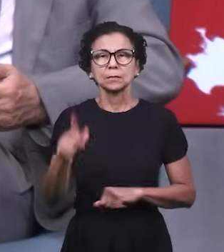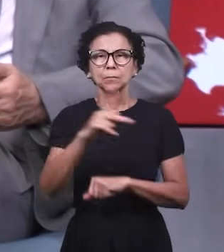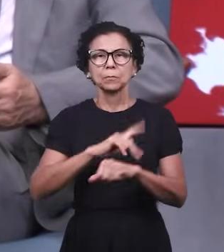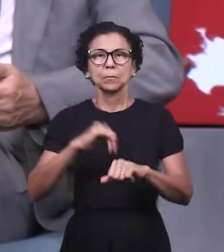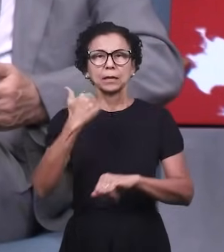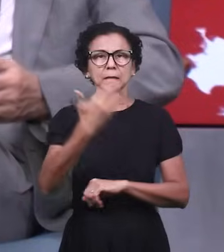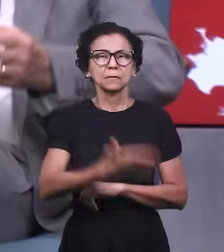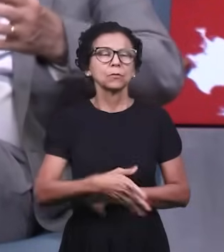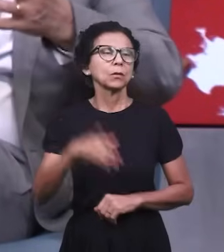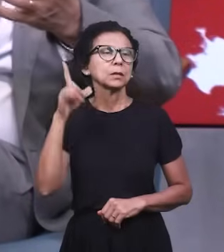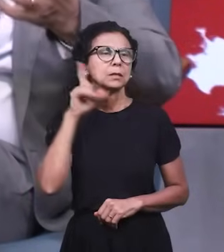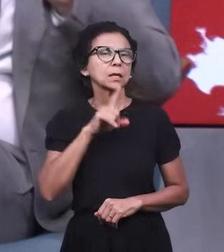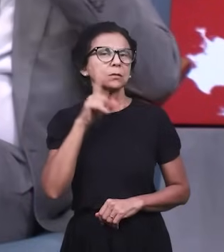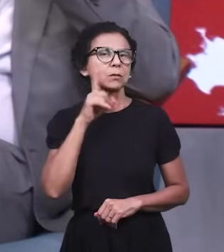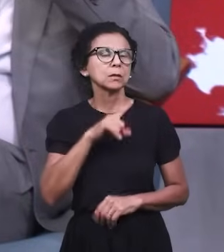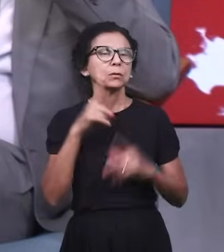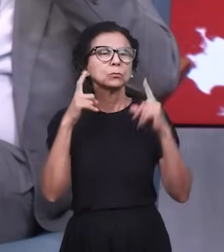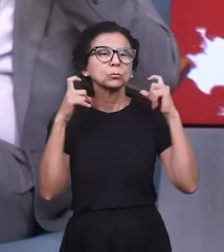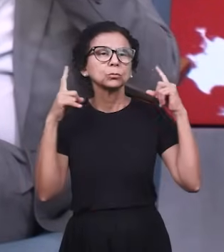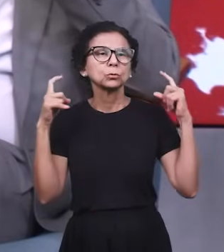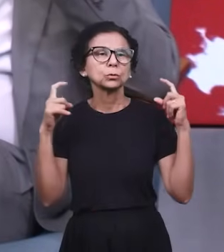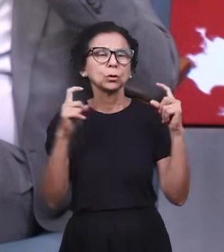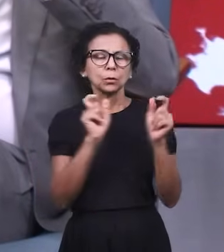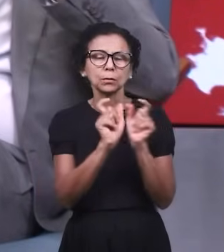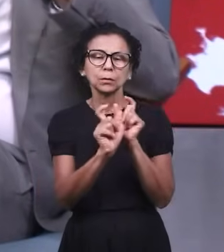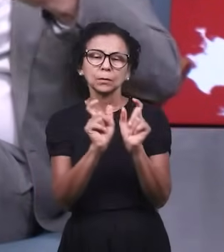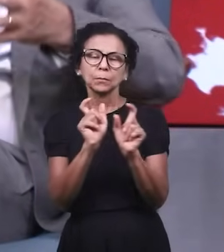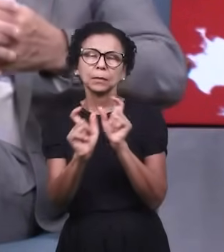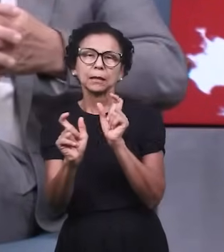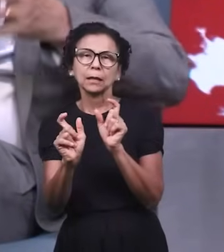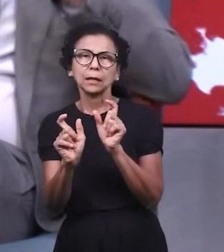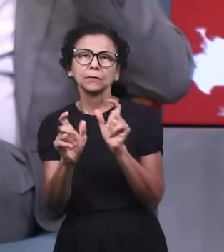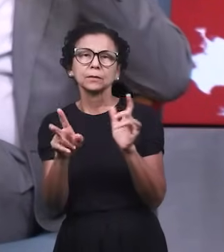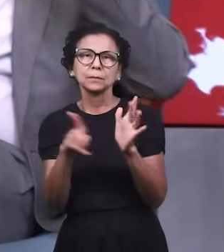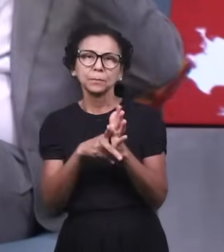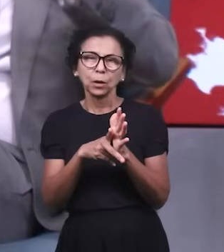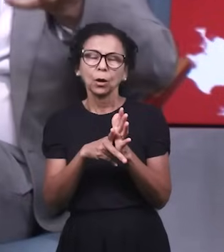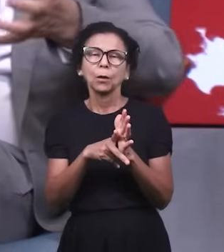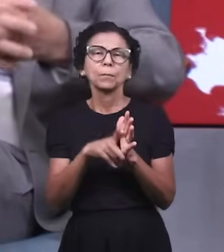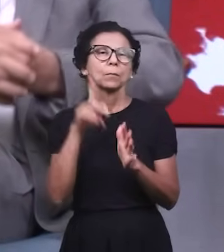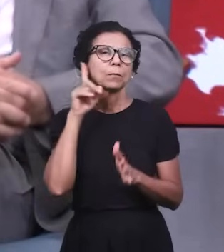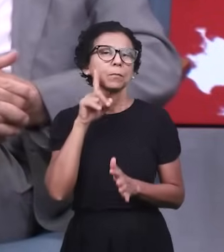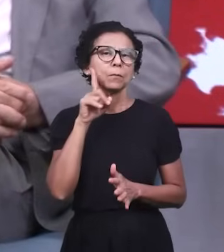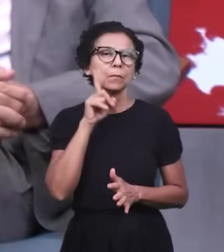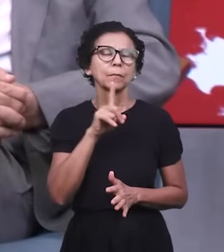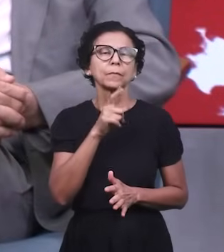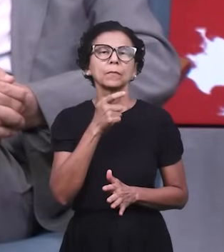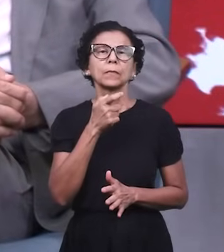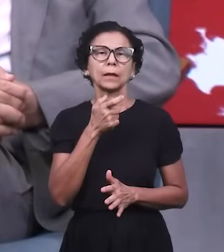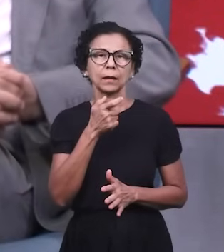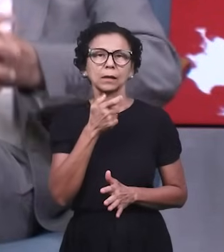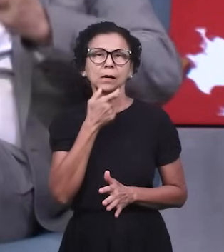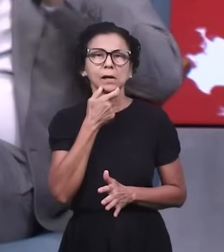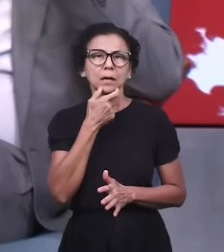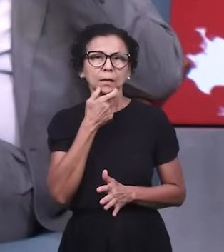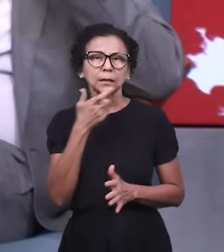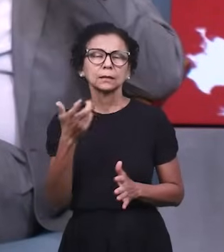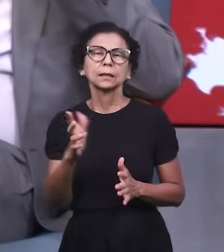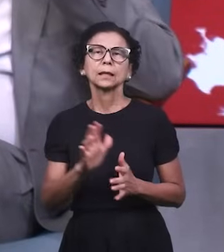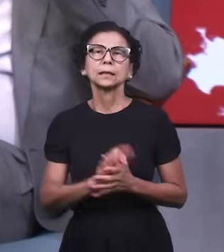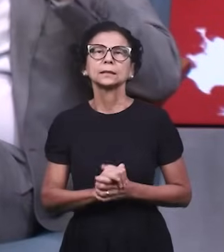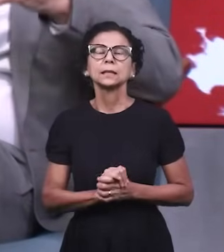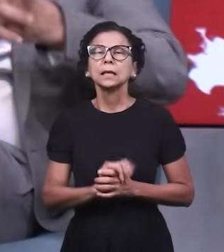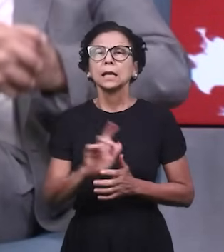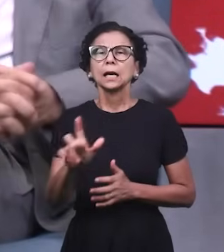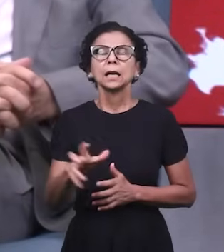da língua inglesa e forma palavras com aqueles sons que ele ouve. O aparelho fonador forma aquilo, não é? O aparelho